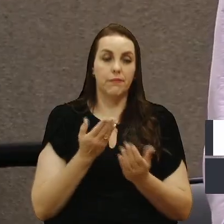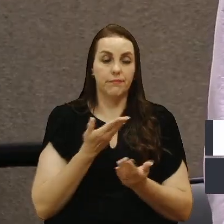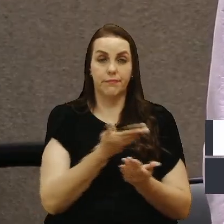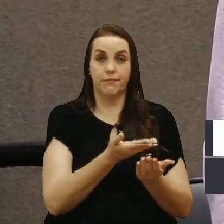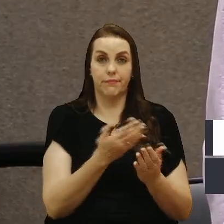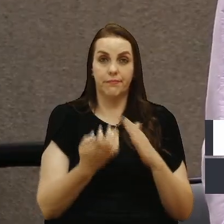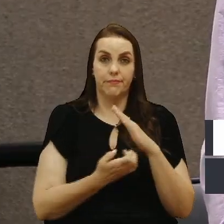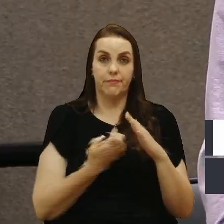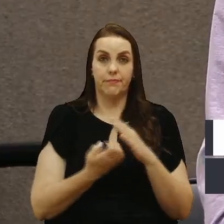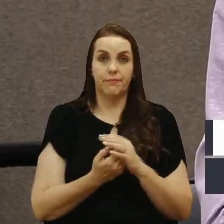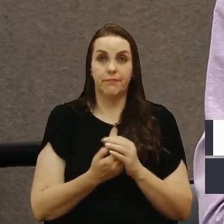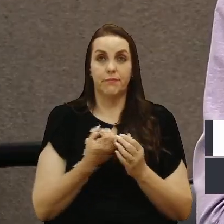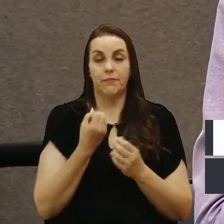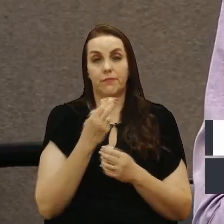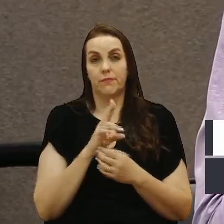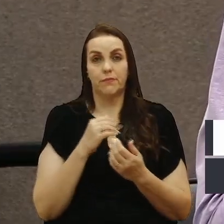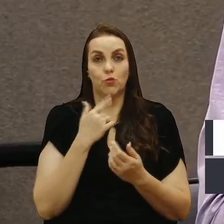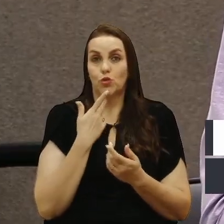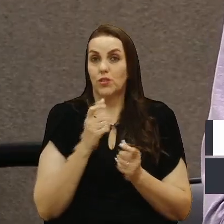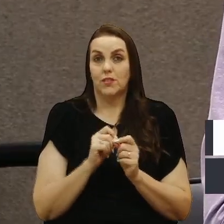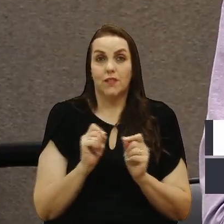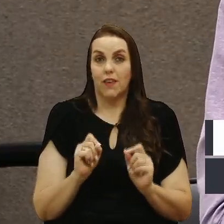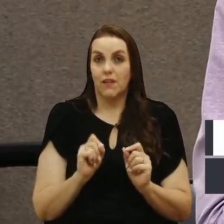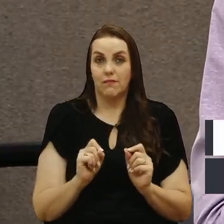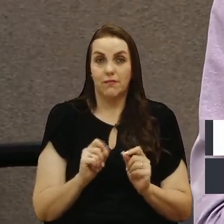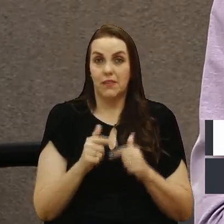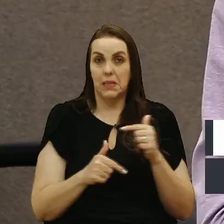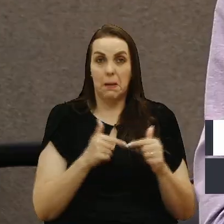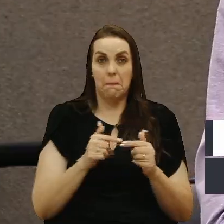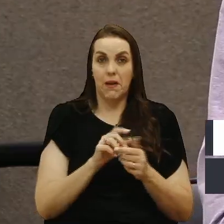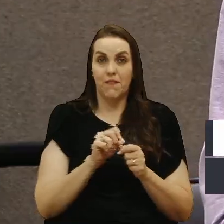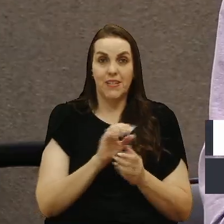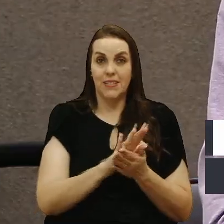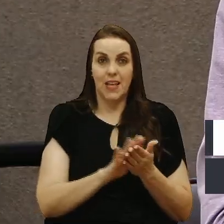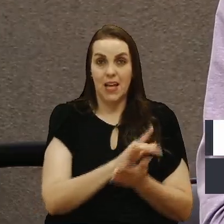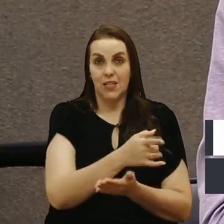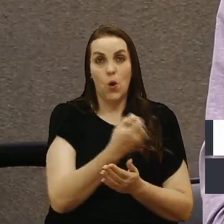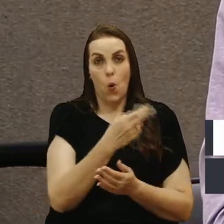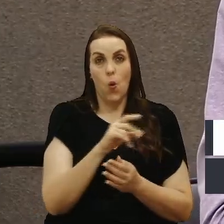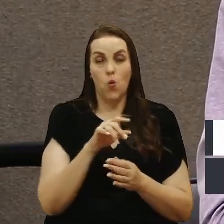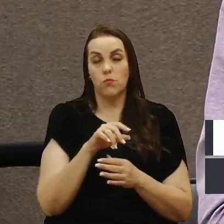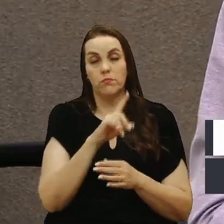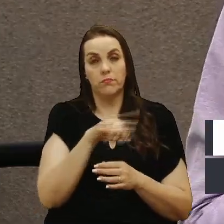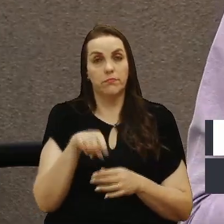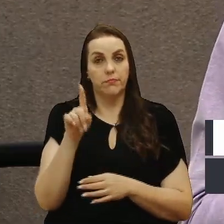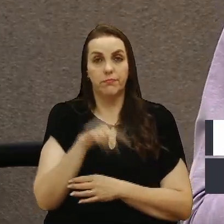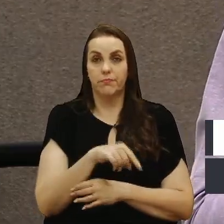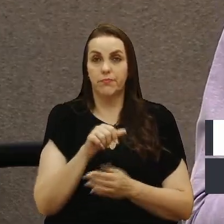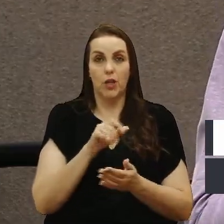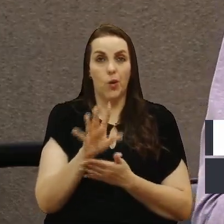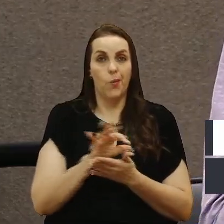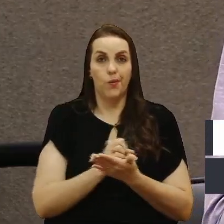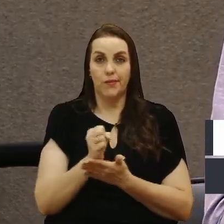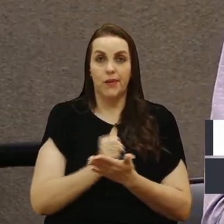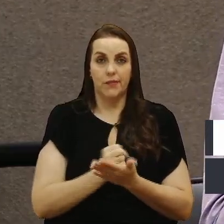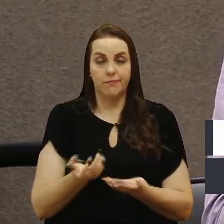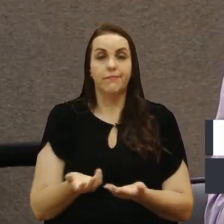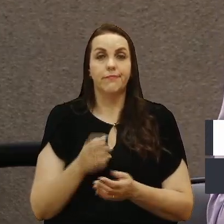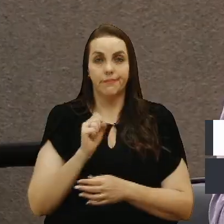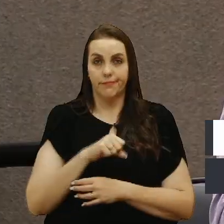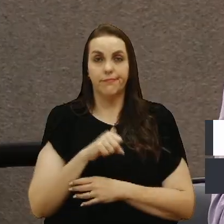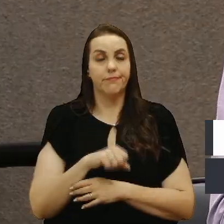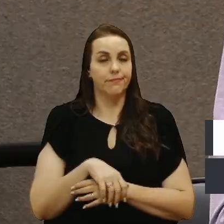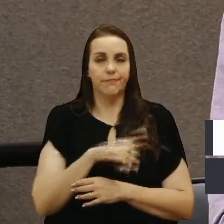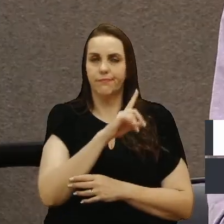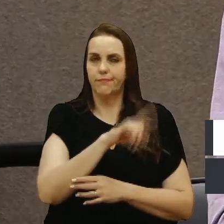eles brincando com a gente, não fazendo o trabalho que tinha que fazer, ou rescindir o contrato. O que a gente fez? A gente rescindiu o contrato para convocar uma